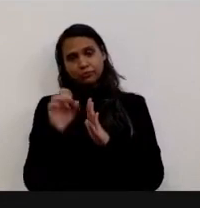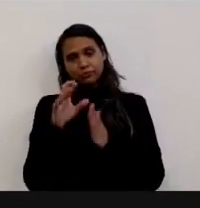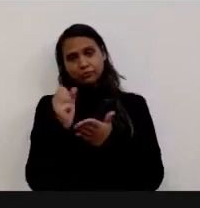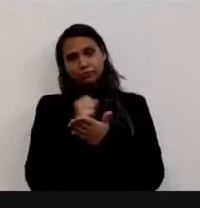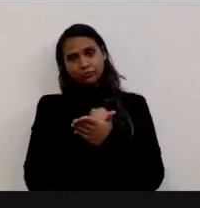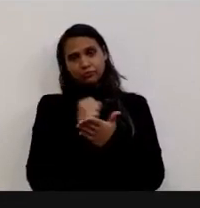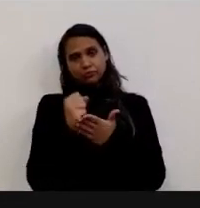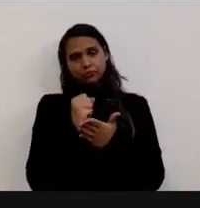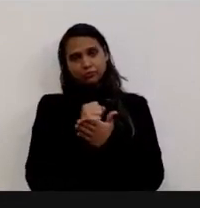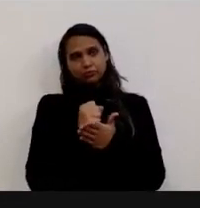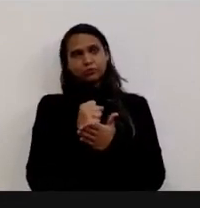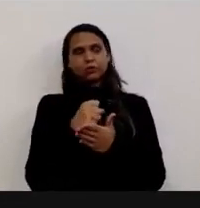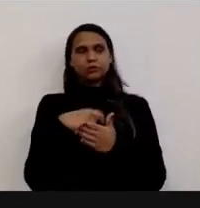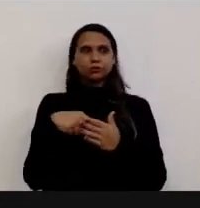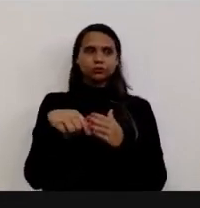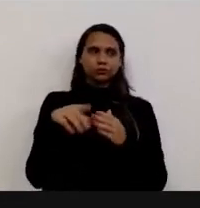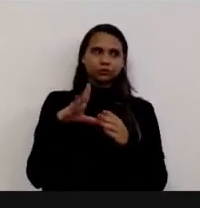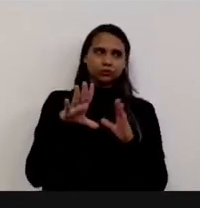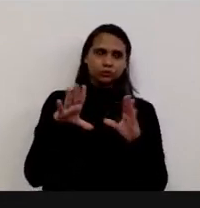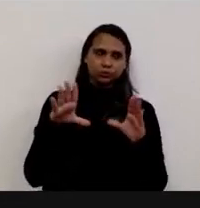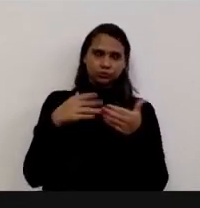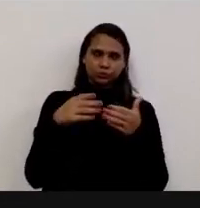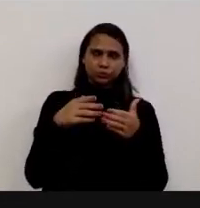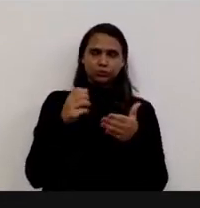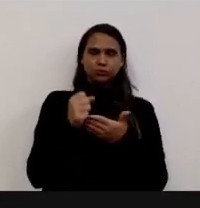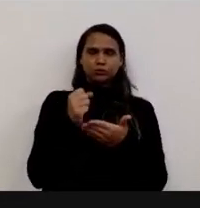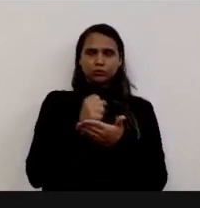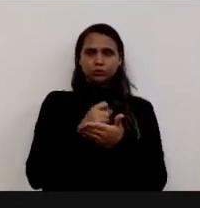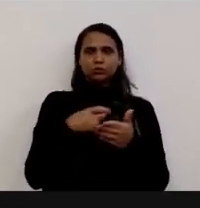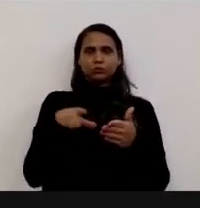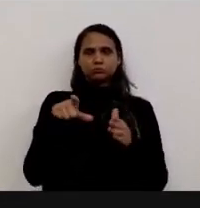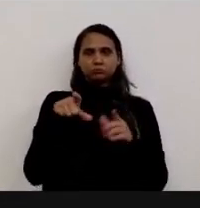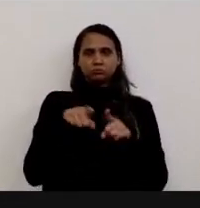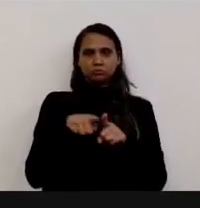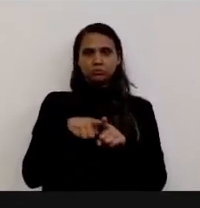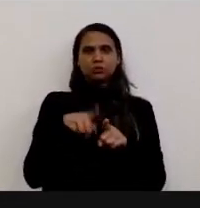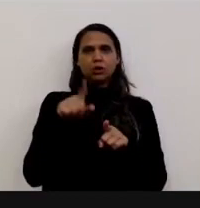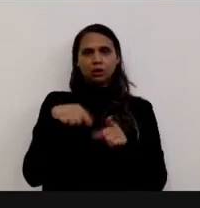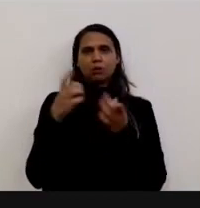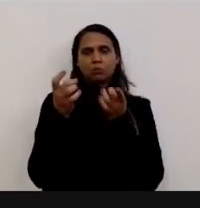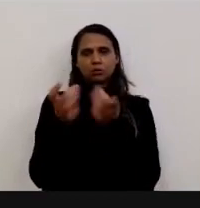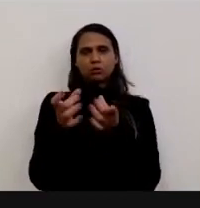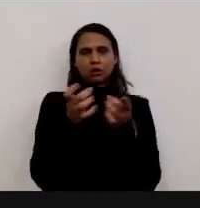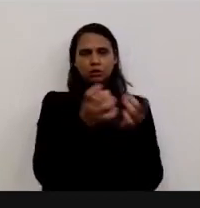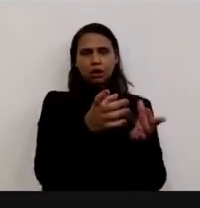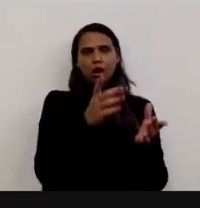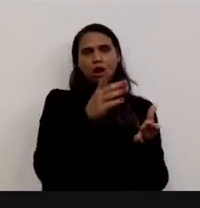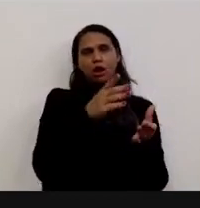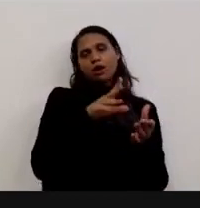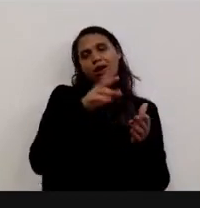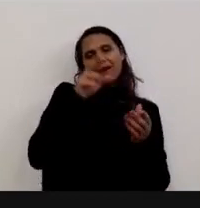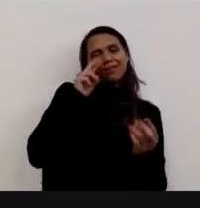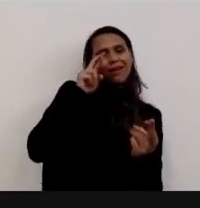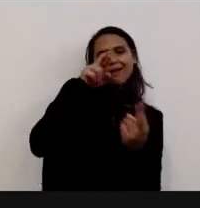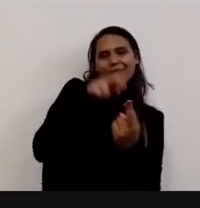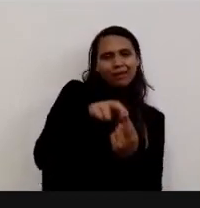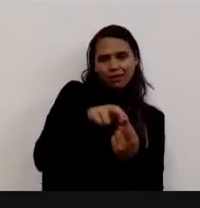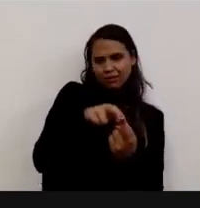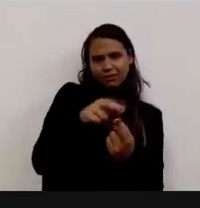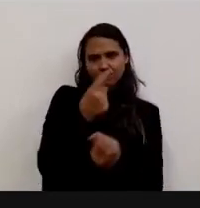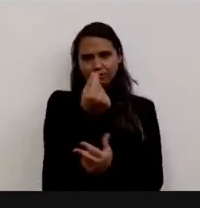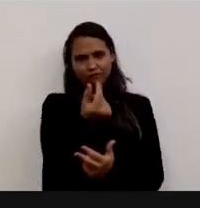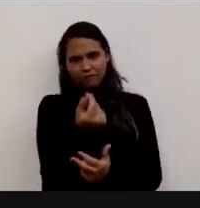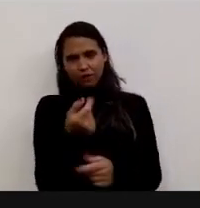contratações. Imagino que uma utilização pela equipe de contratação seria para descartar referências a contratações com supostas anomalias de